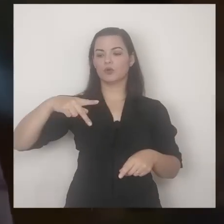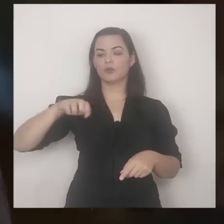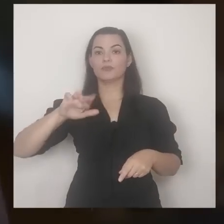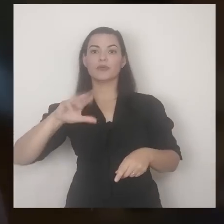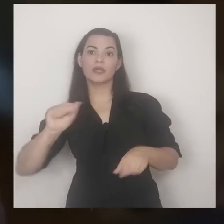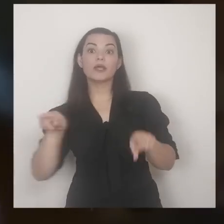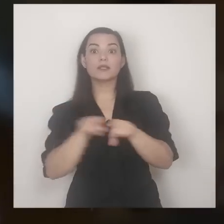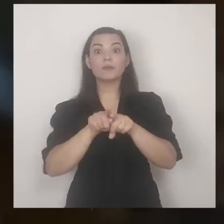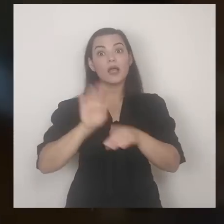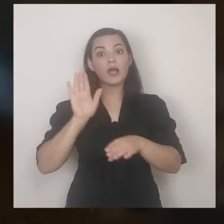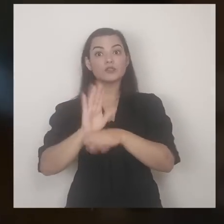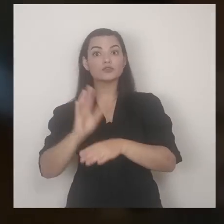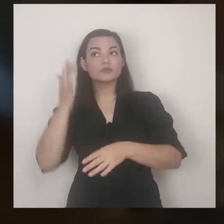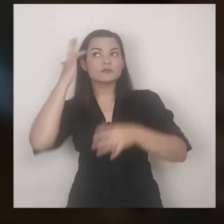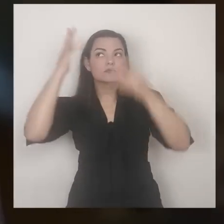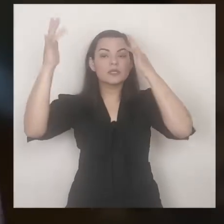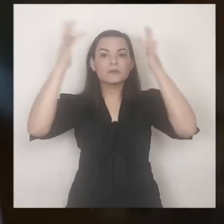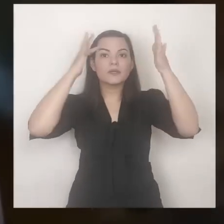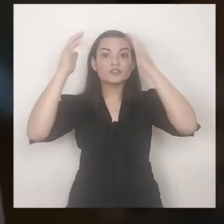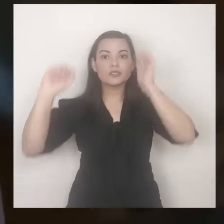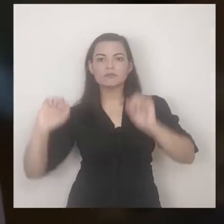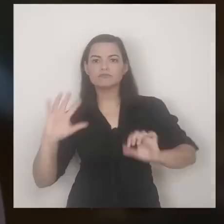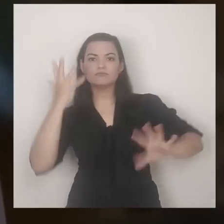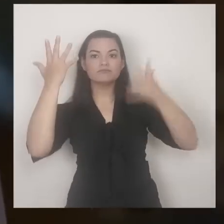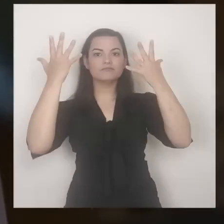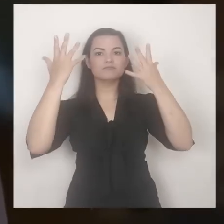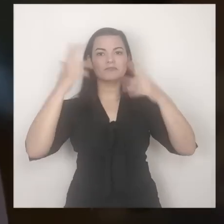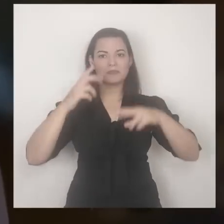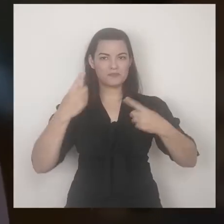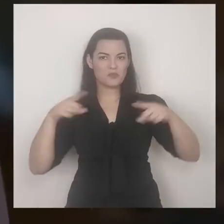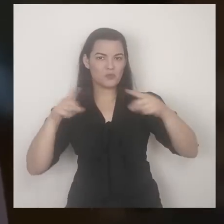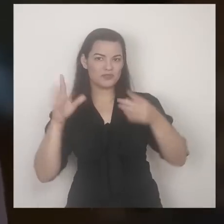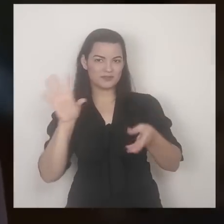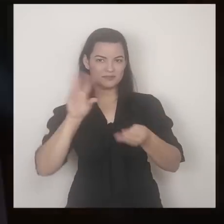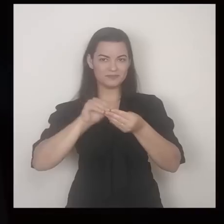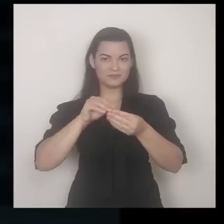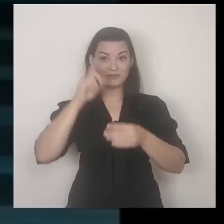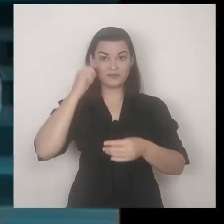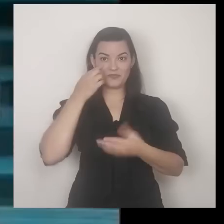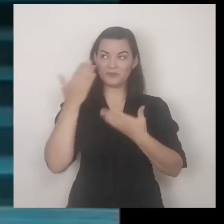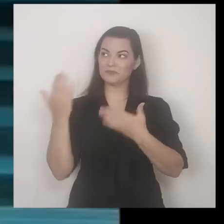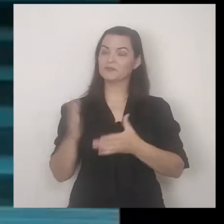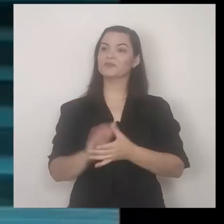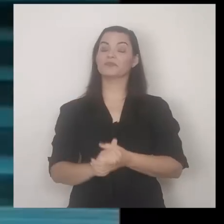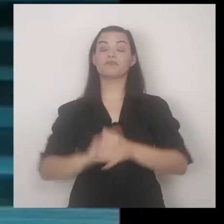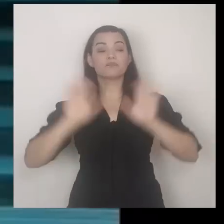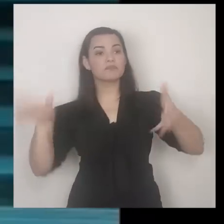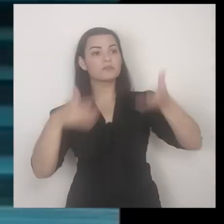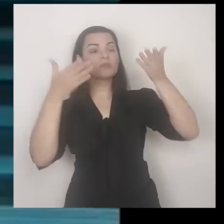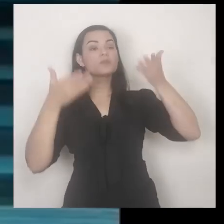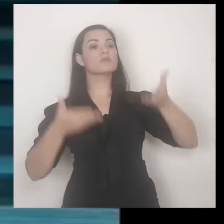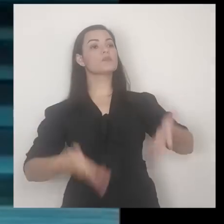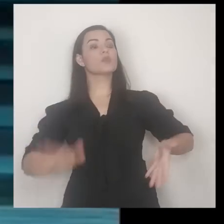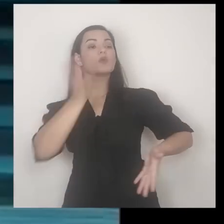a criar os diferentes climas e sensações que a história pede. Olhem só que legal! Per un